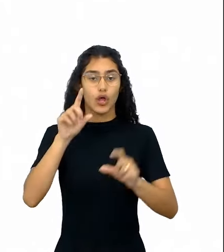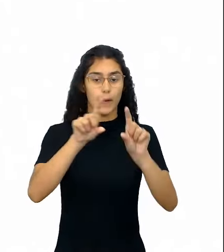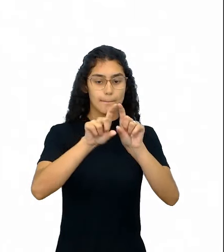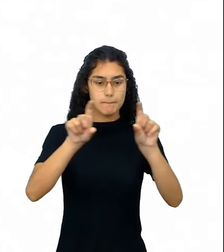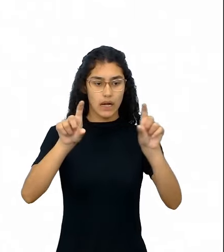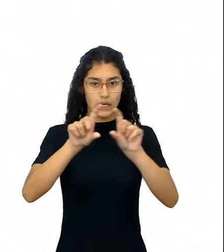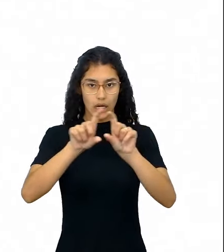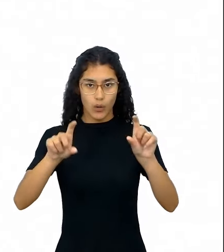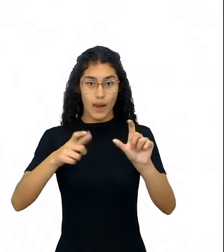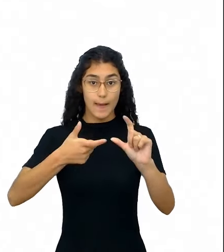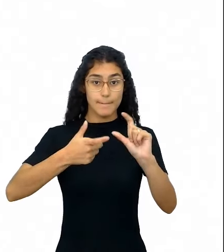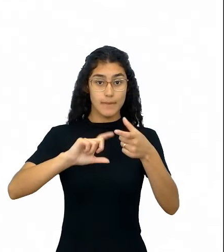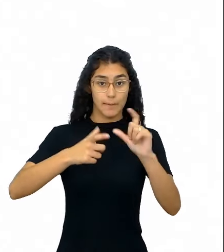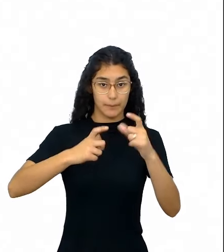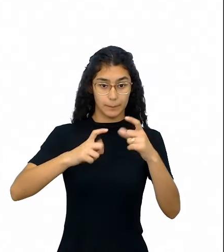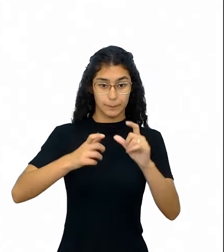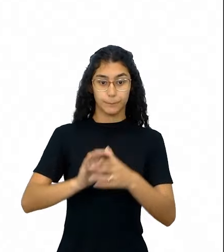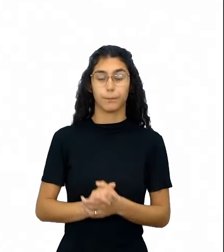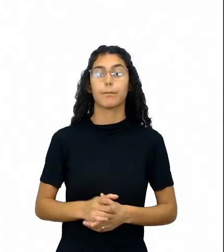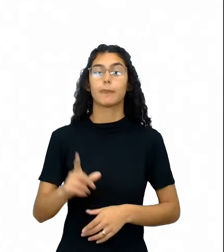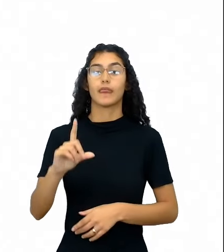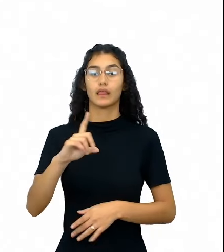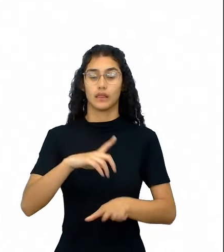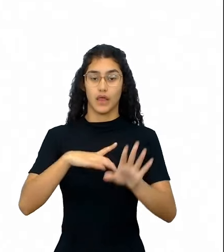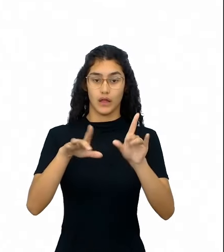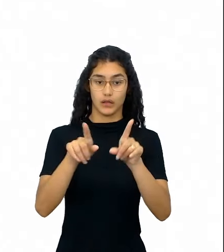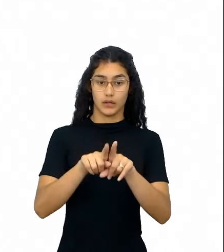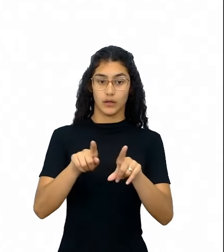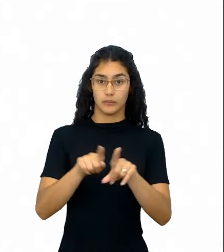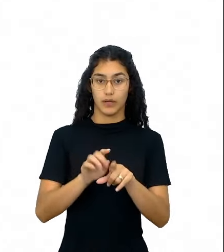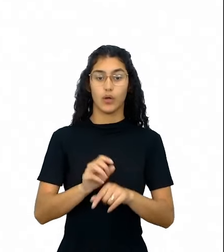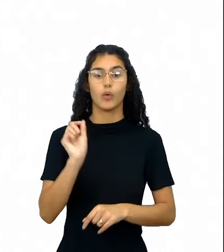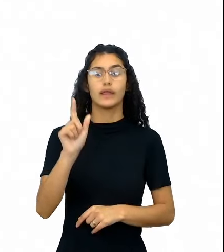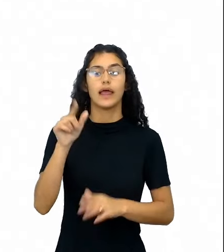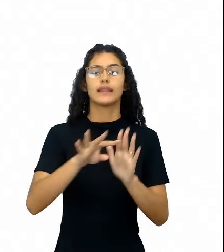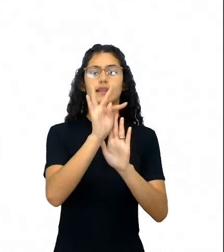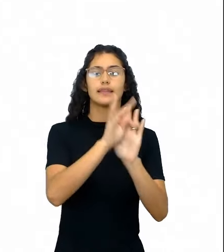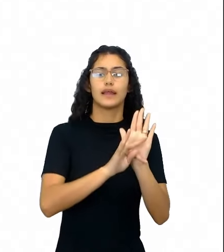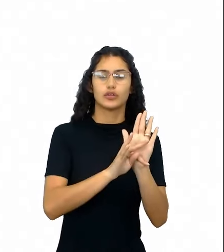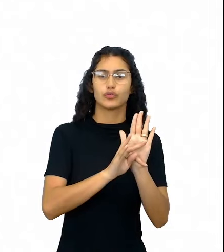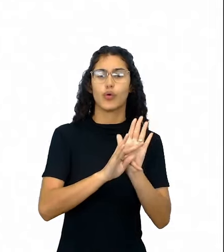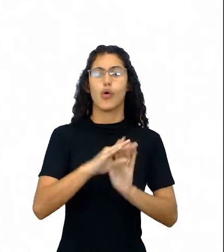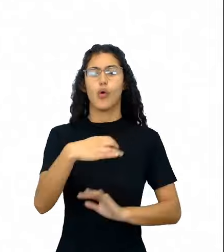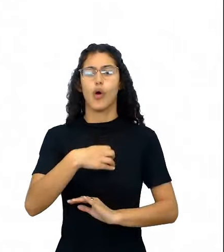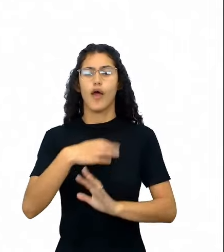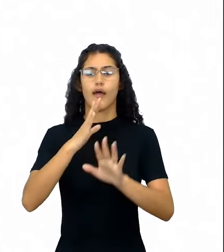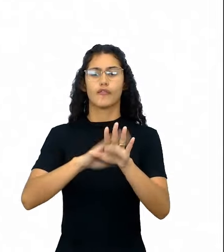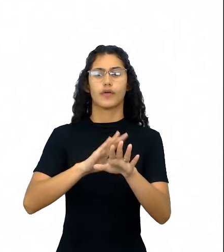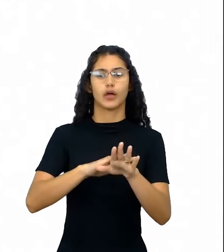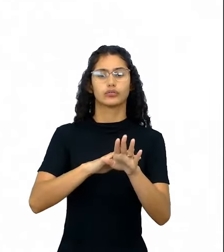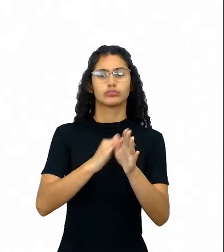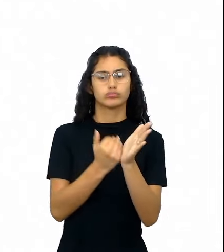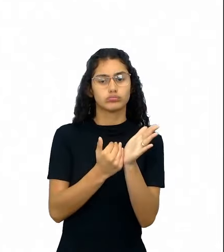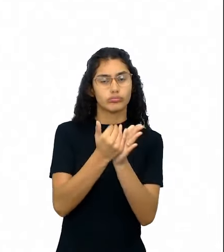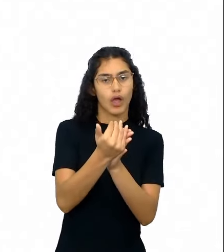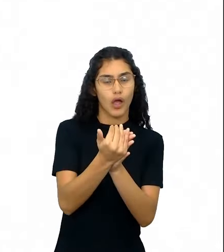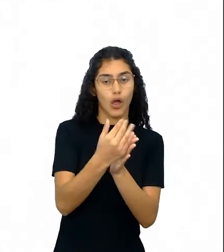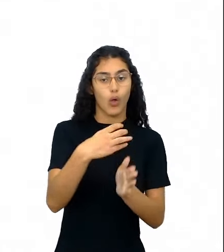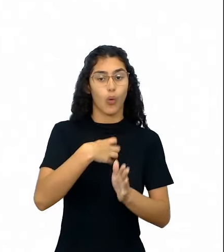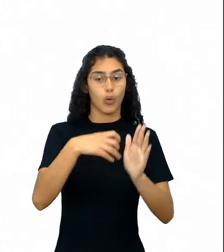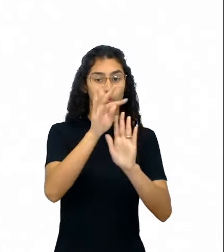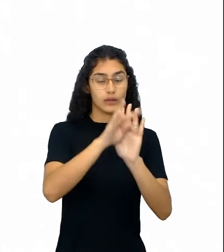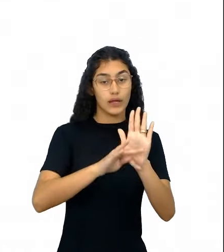meme. Nós temos aqui o que é texto. O sentido se constrói a partir do